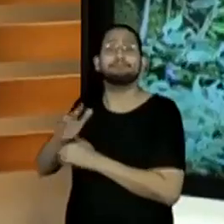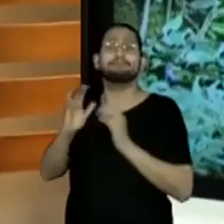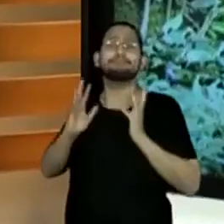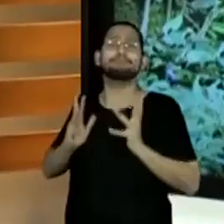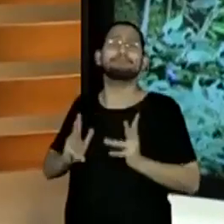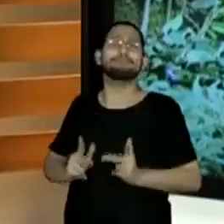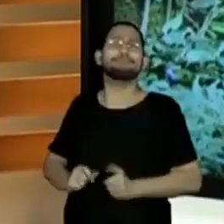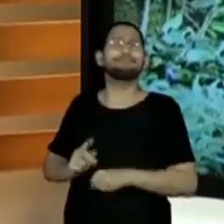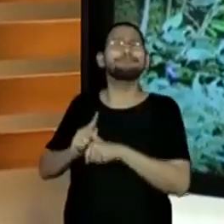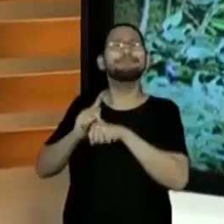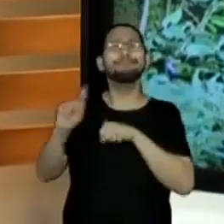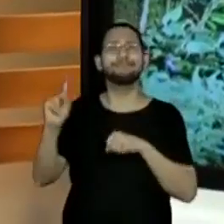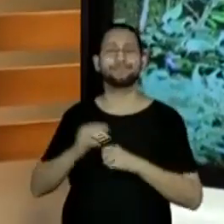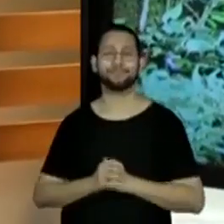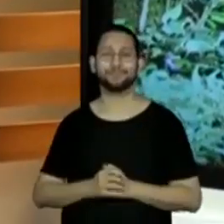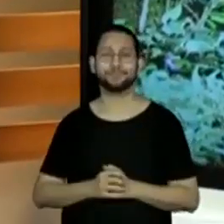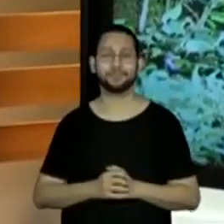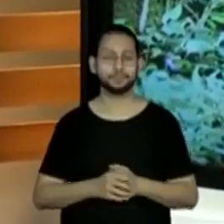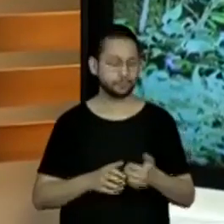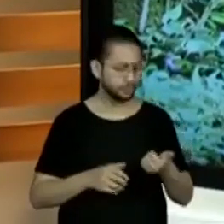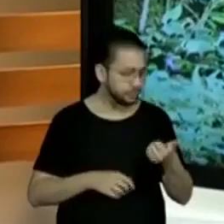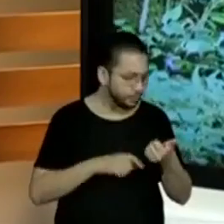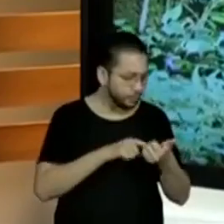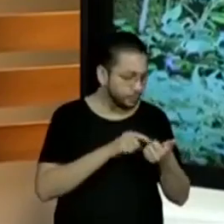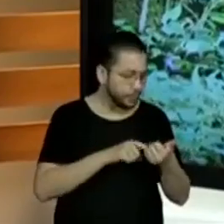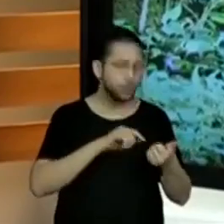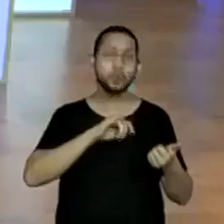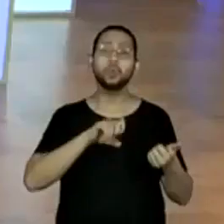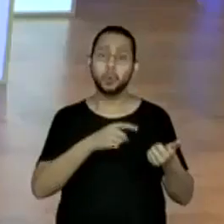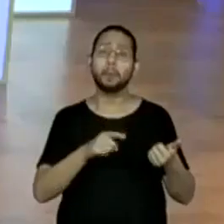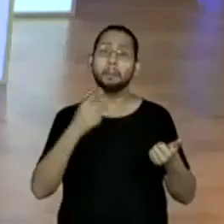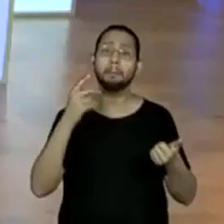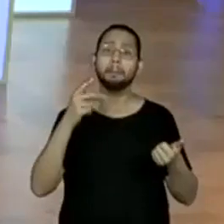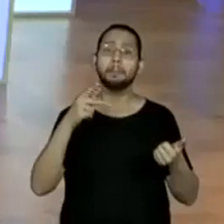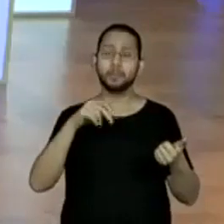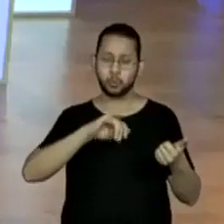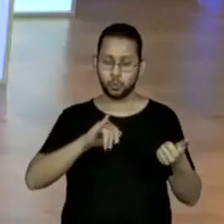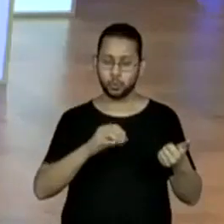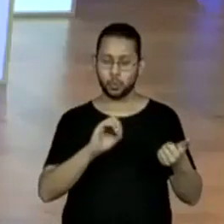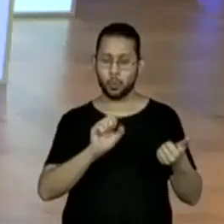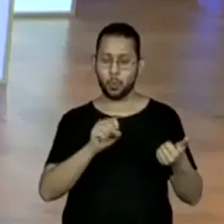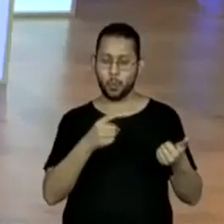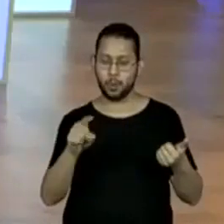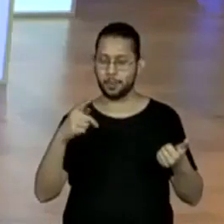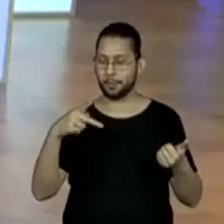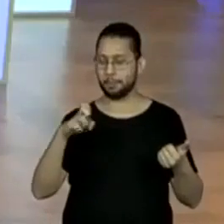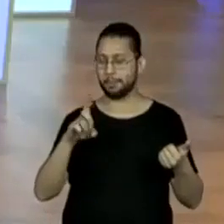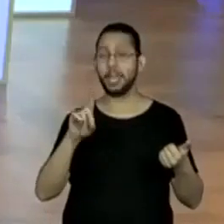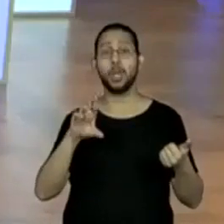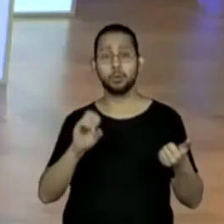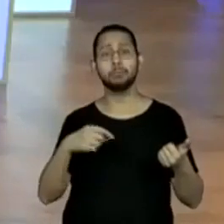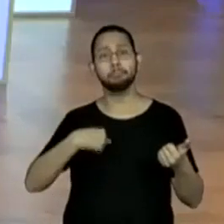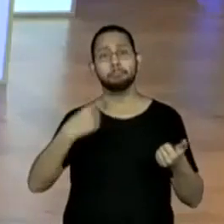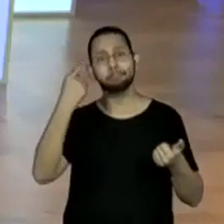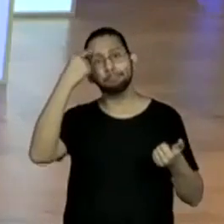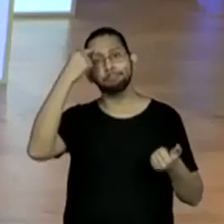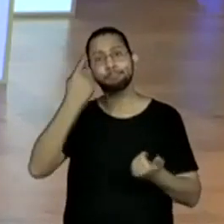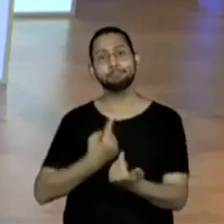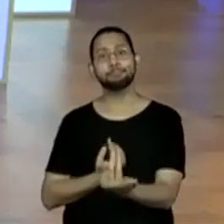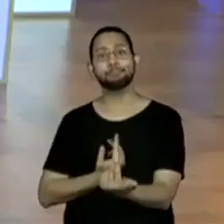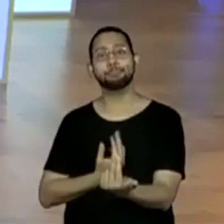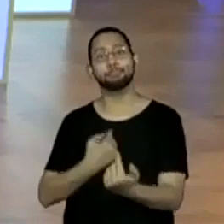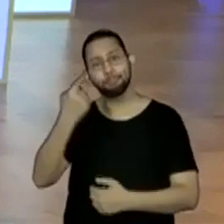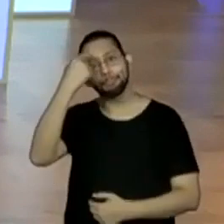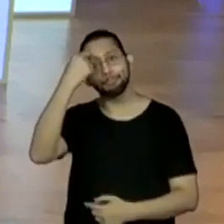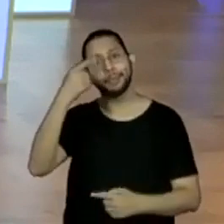comentários. João Pedro, você achava que ele era todo sujo? É normal, a gente achava, mas não. Vocês viram